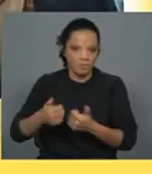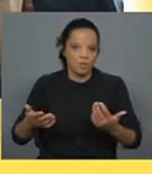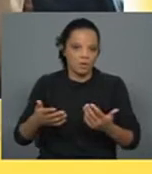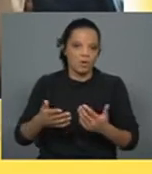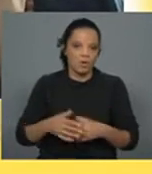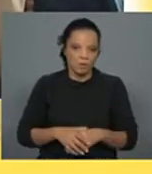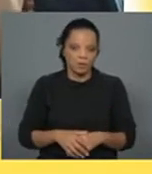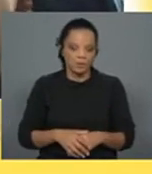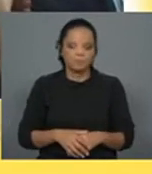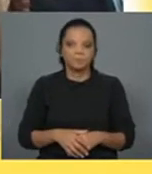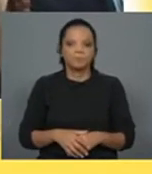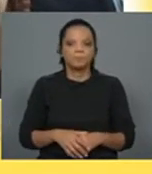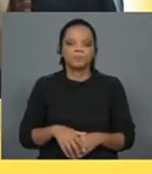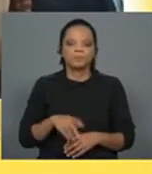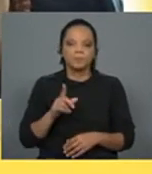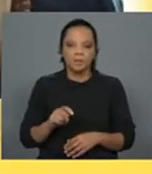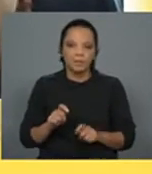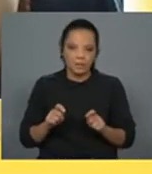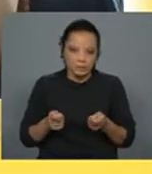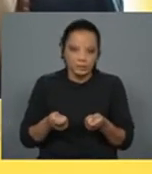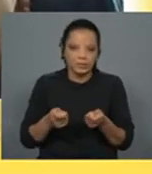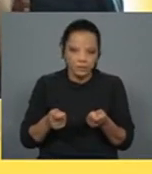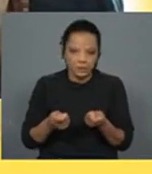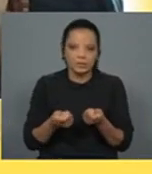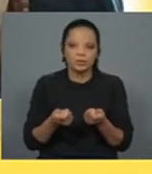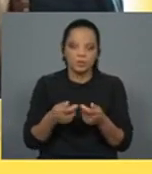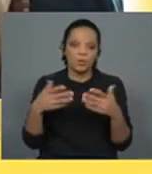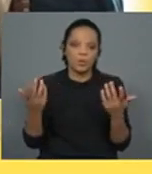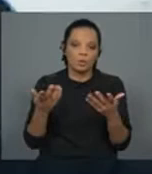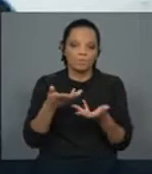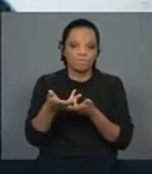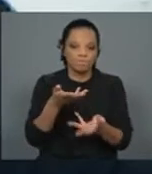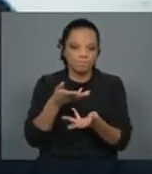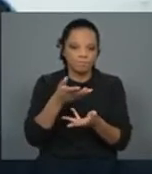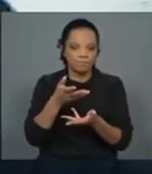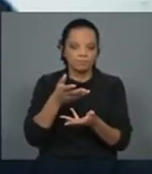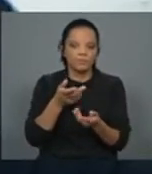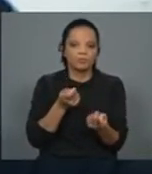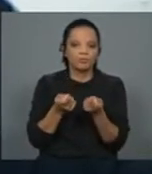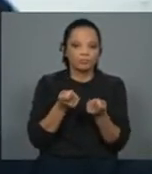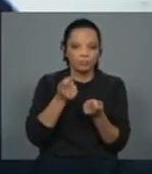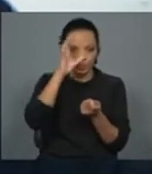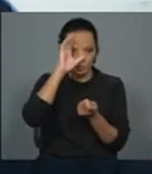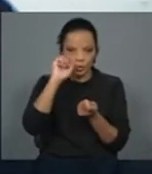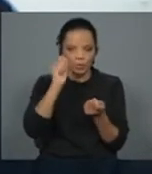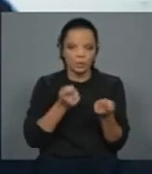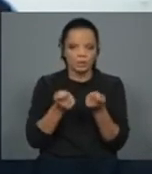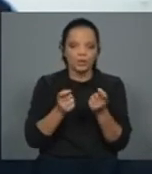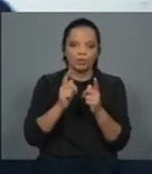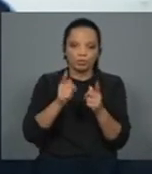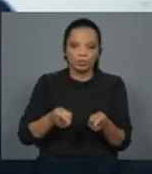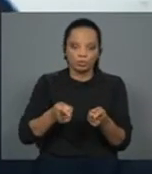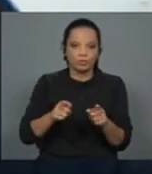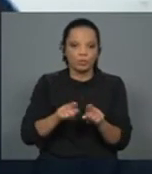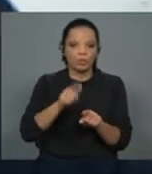outra pessoa, e pressionasse, ou de algum modo, contactasse o governador civil, e portanto foi encetada uma